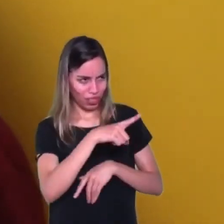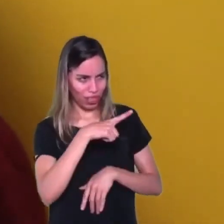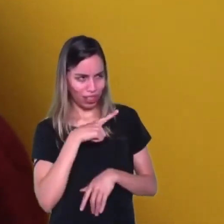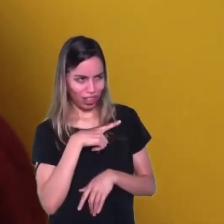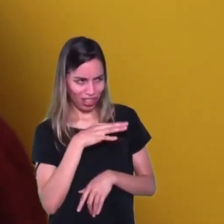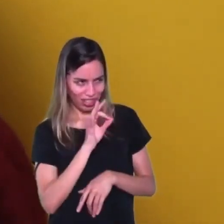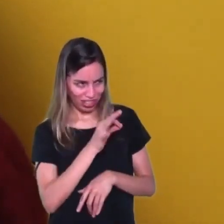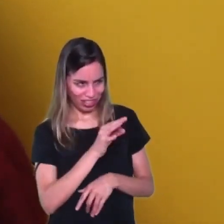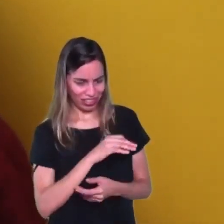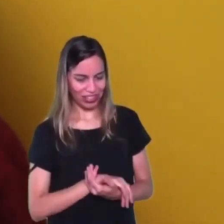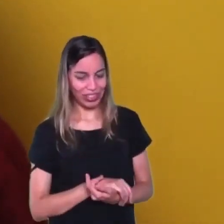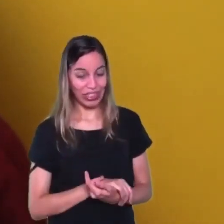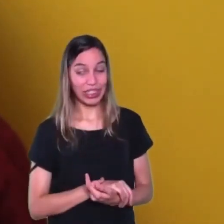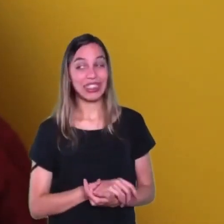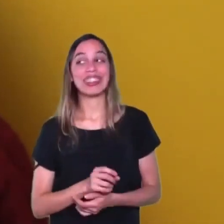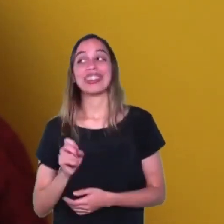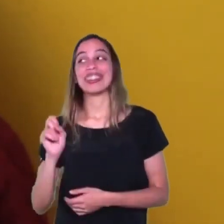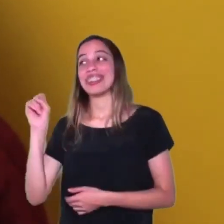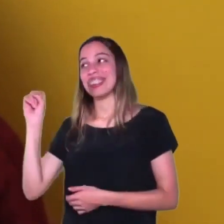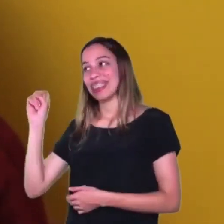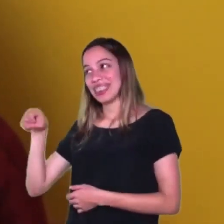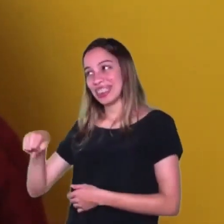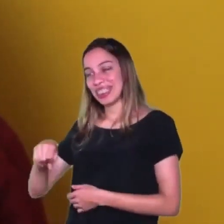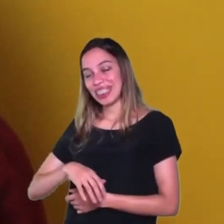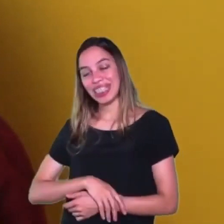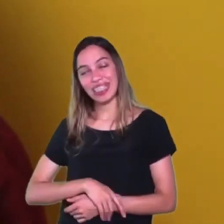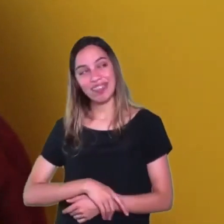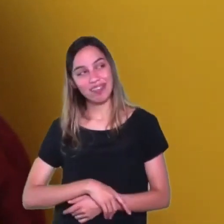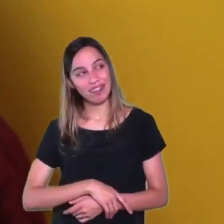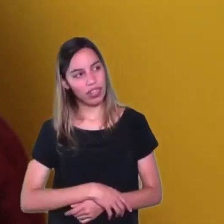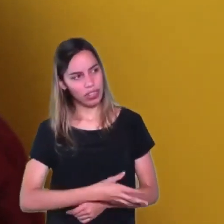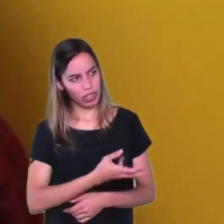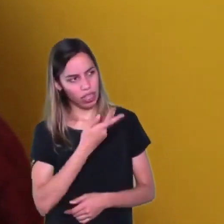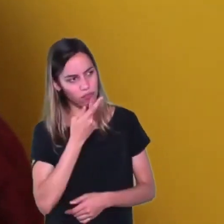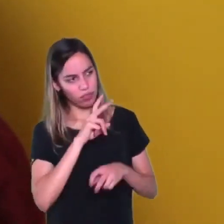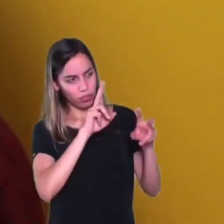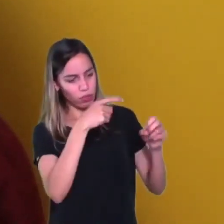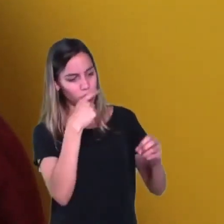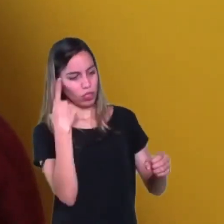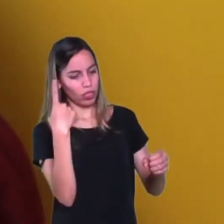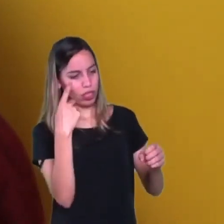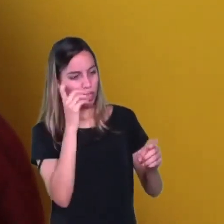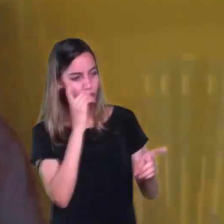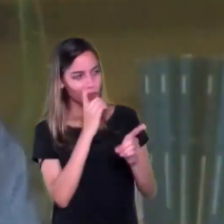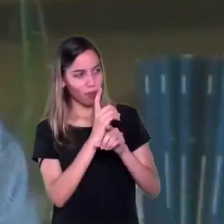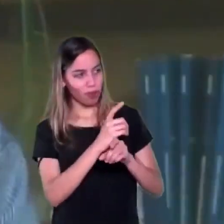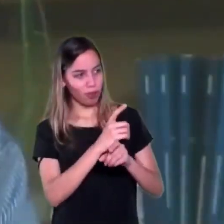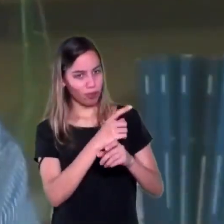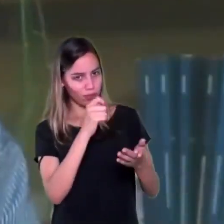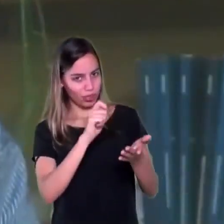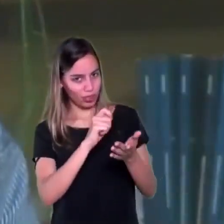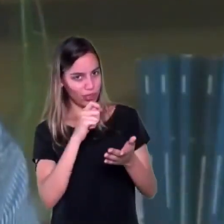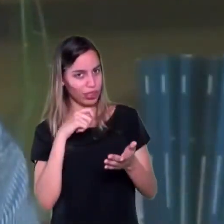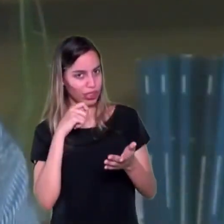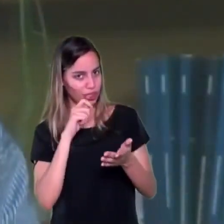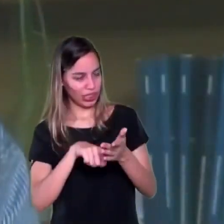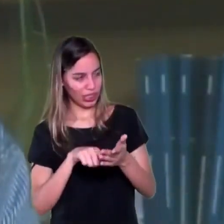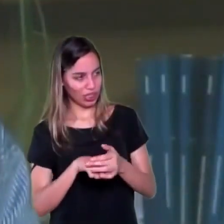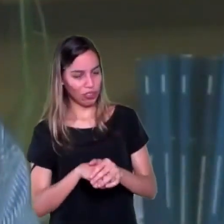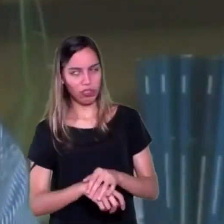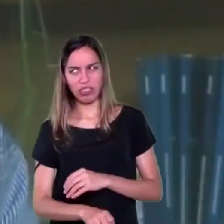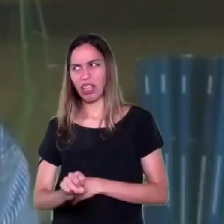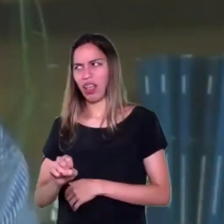Uhum. Esse encontro com os autores. Quer falar um pouquinho a respeito disso? Então, é muito prazeroso,